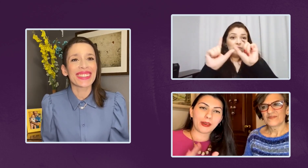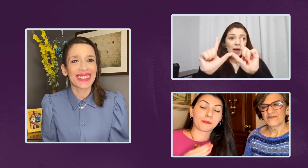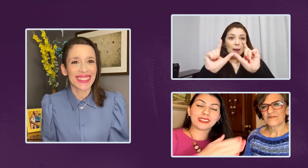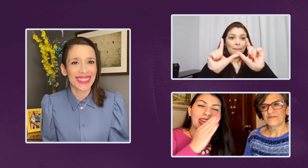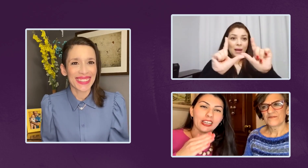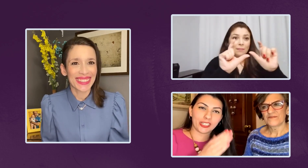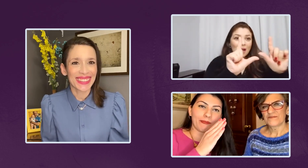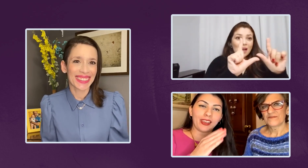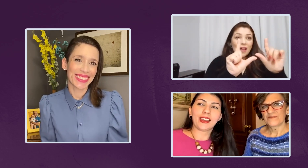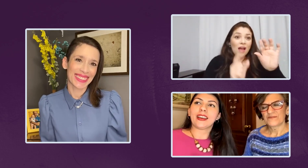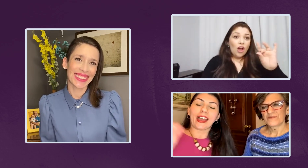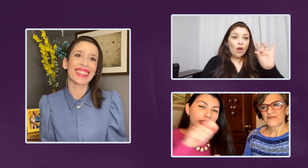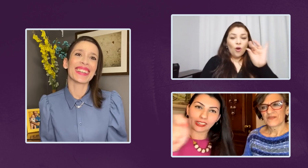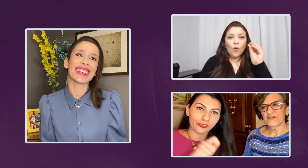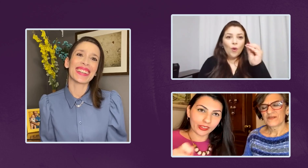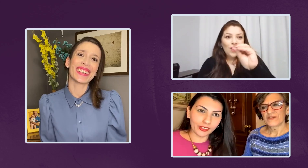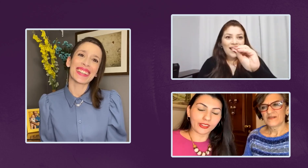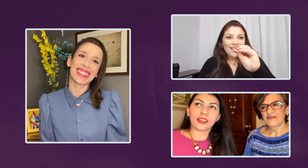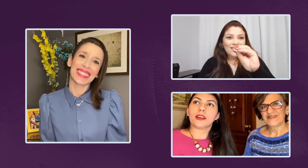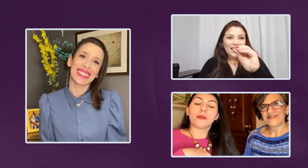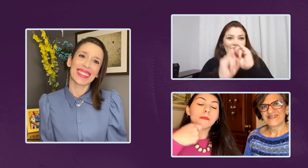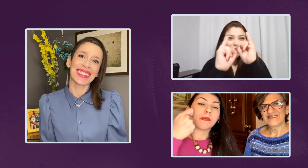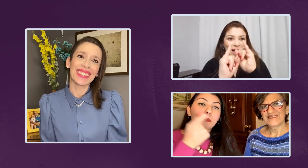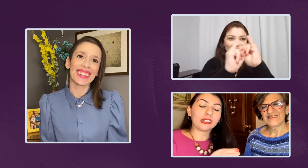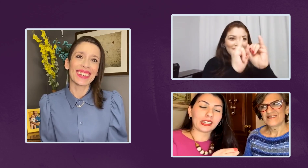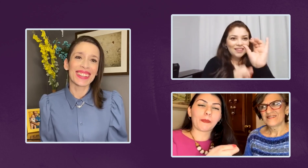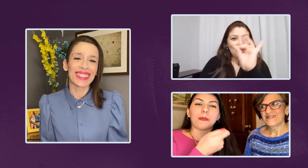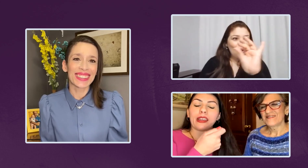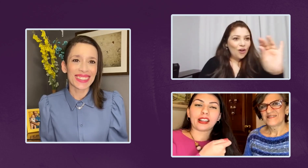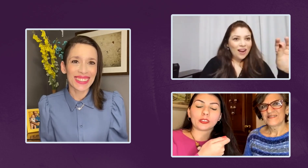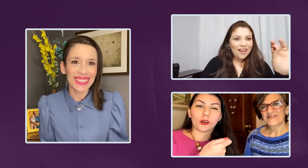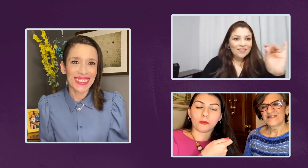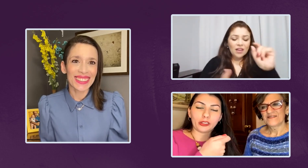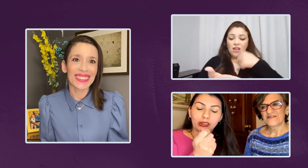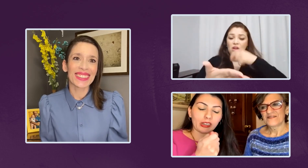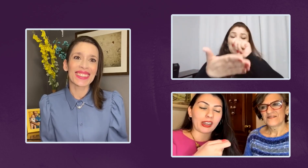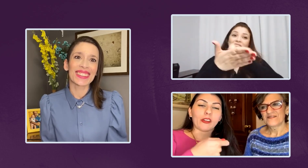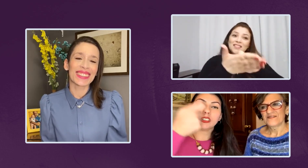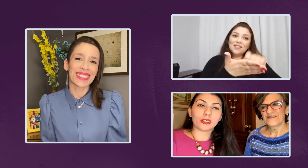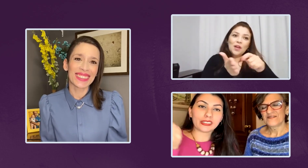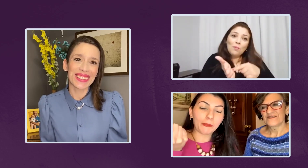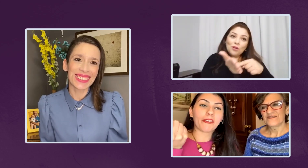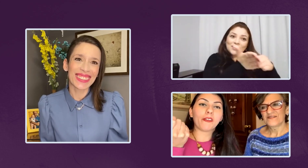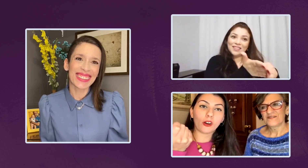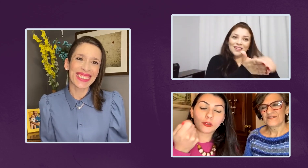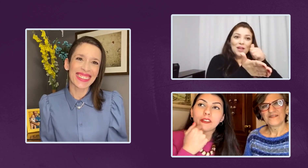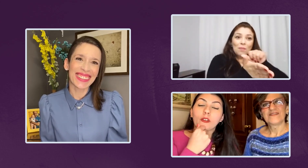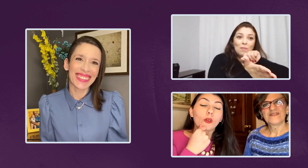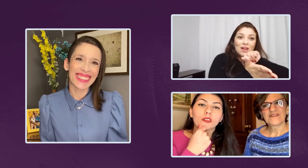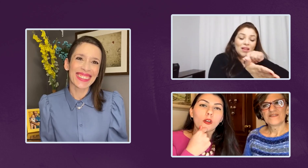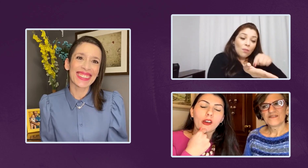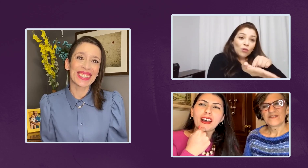naquela passagem. Aí eu escrevi, mostrei para a mãe, ela achou muito lindo e maravilhoso, mostrei para a Fono